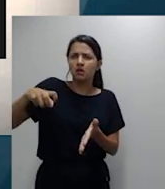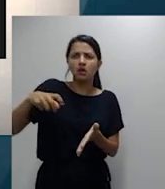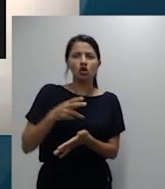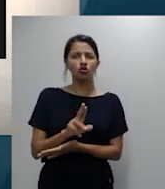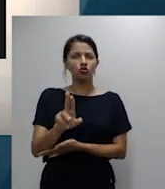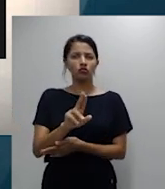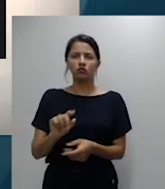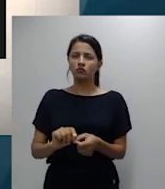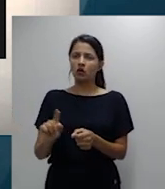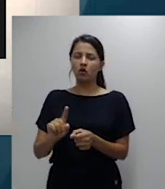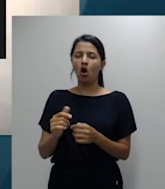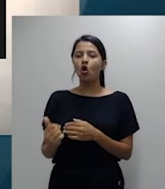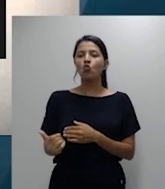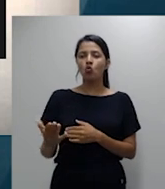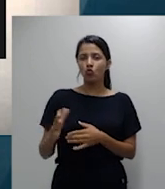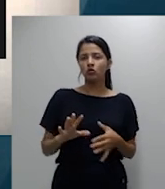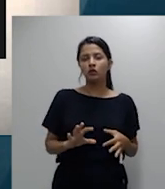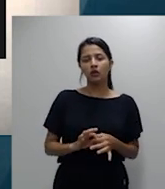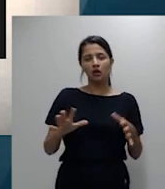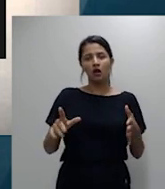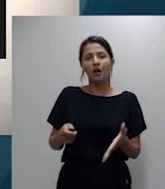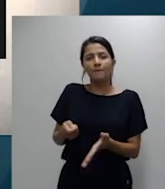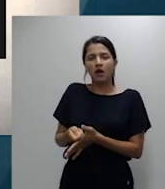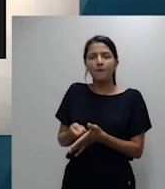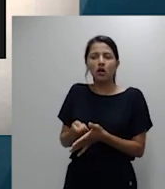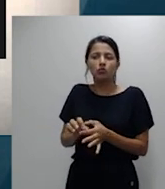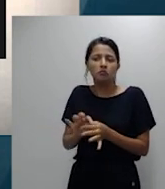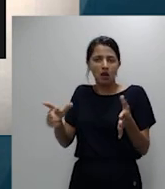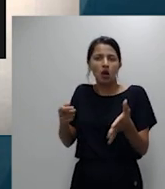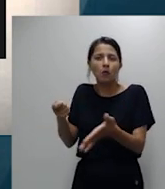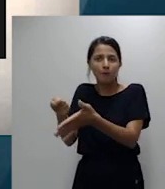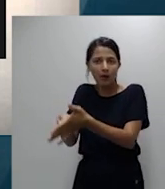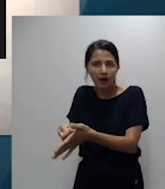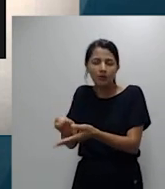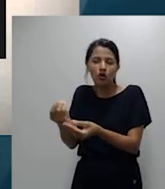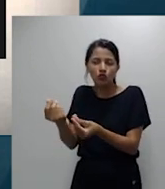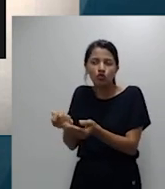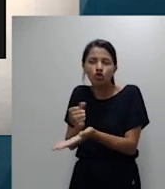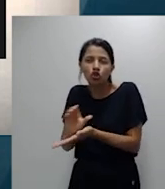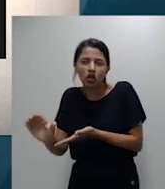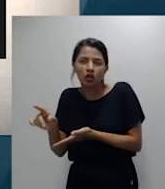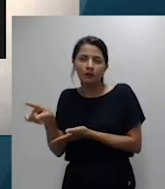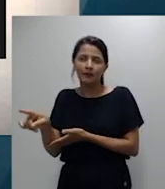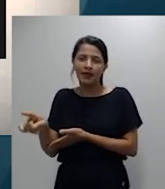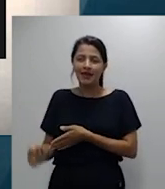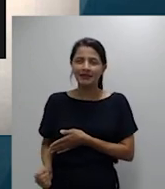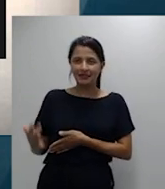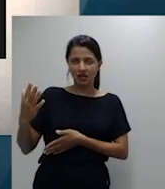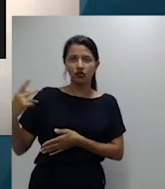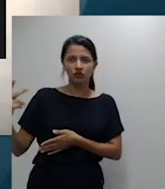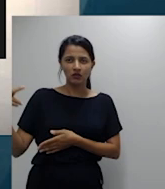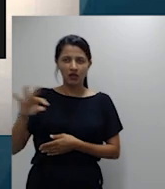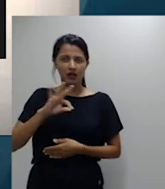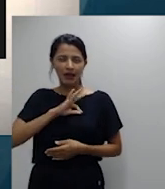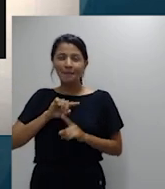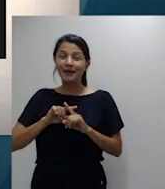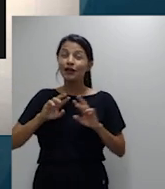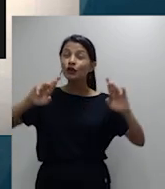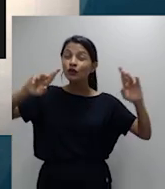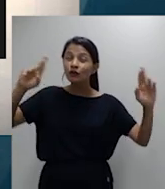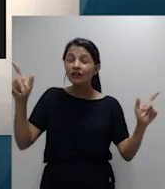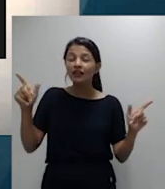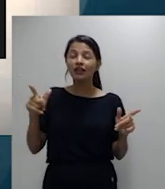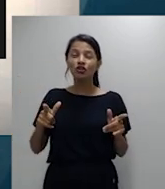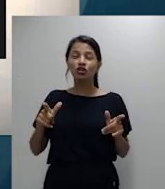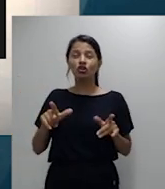ou condições que autorizarão o pagamento é em relação às penas mas é muito diferente do Tribunal de Contas está